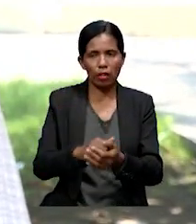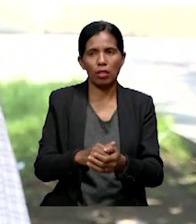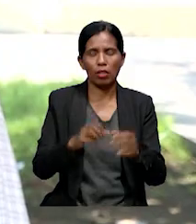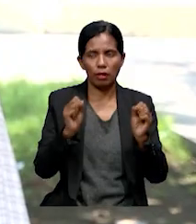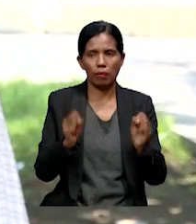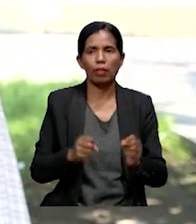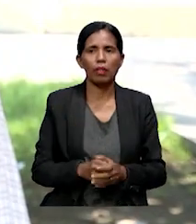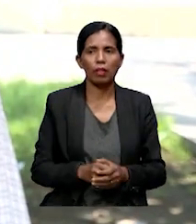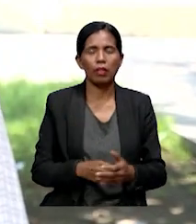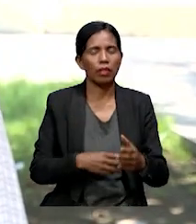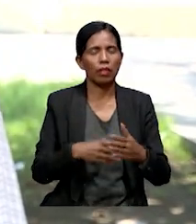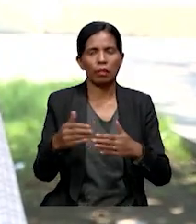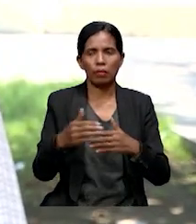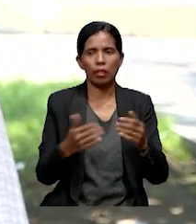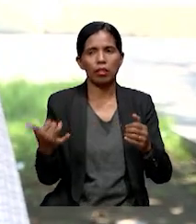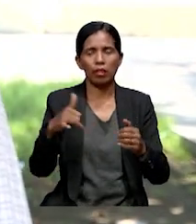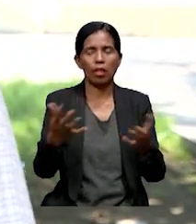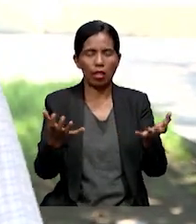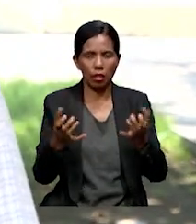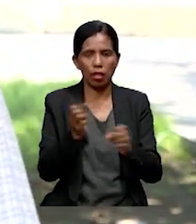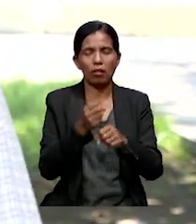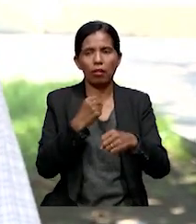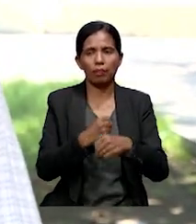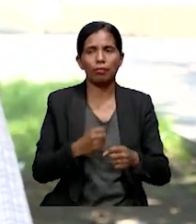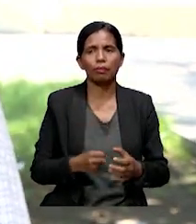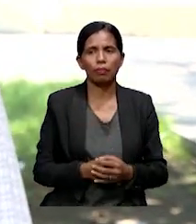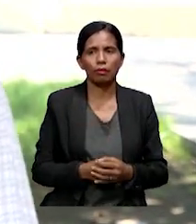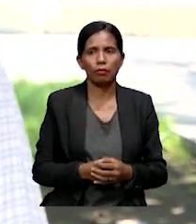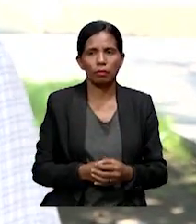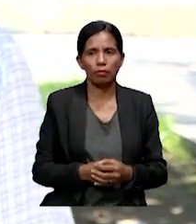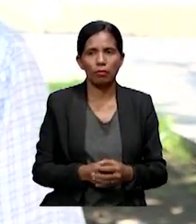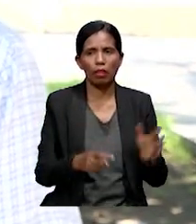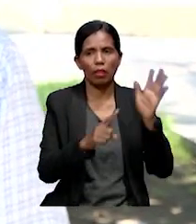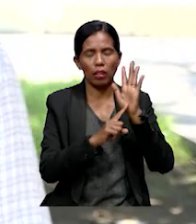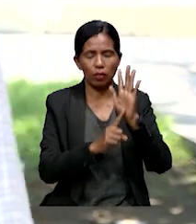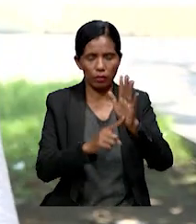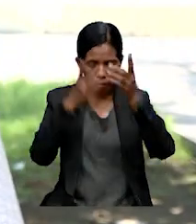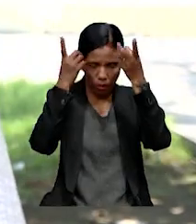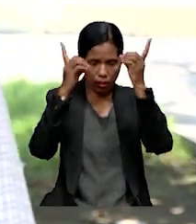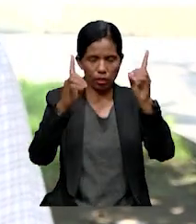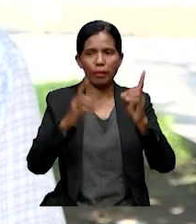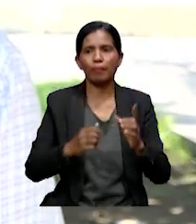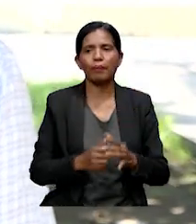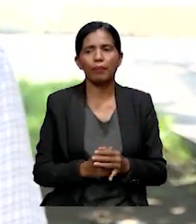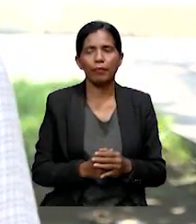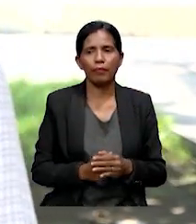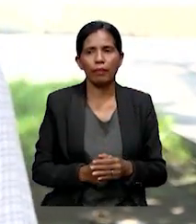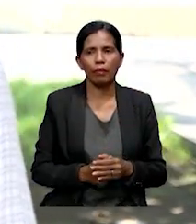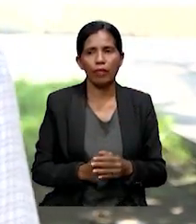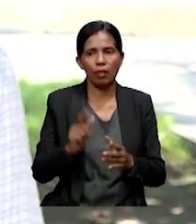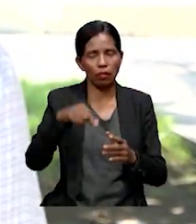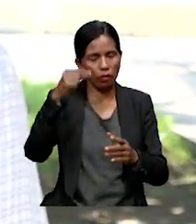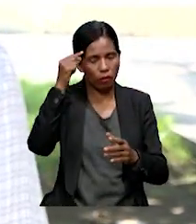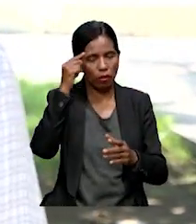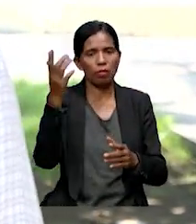ia, depende se ira a cara halau. Jo boa vontade, né? Hatu decide tamba problema governo kan